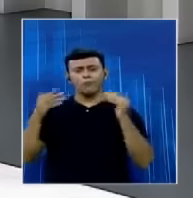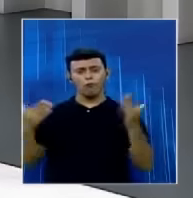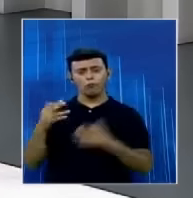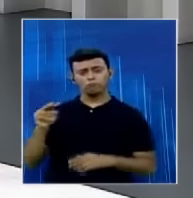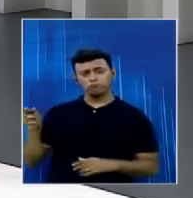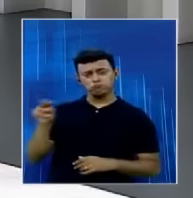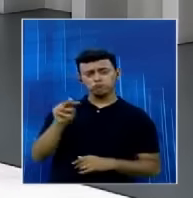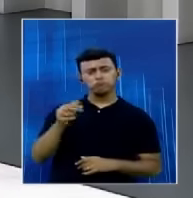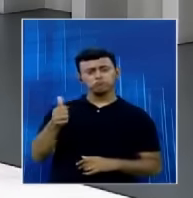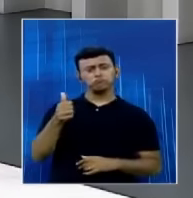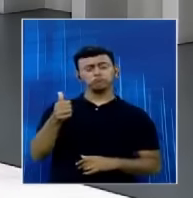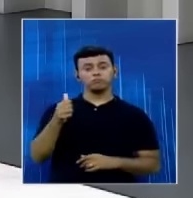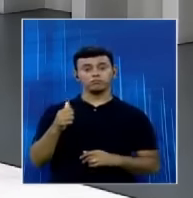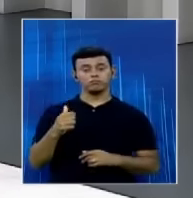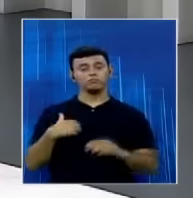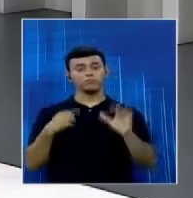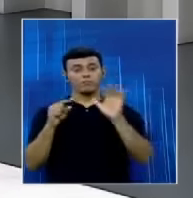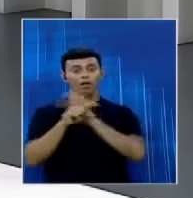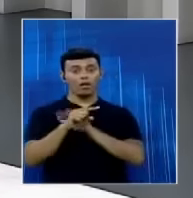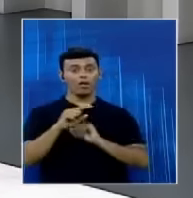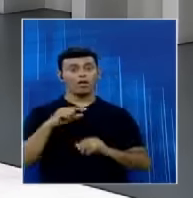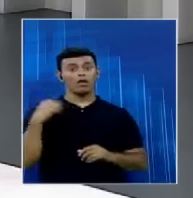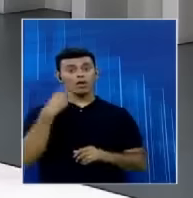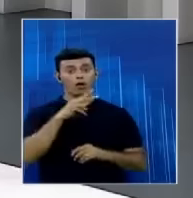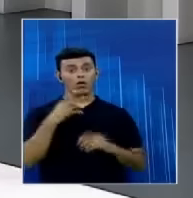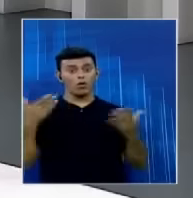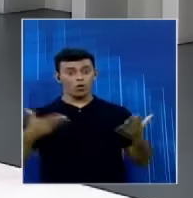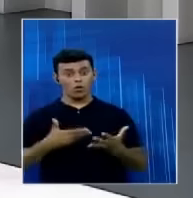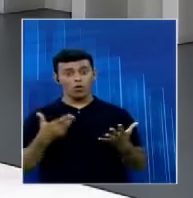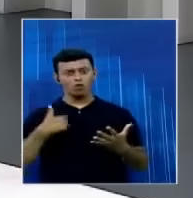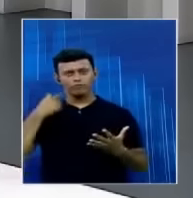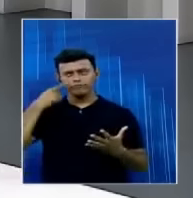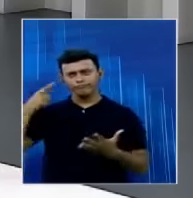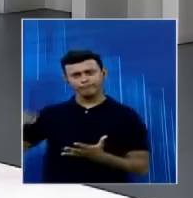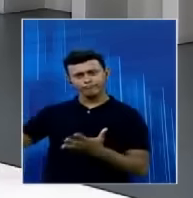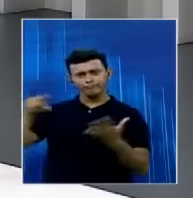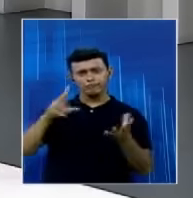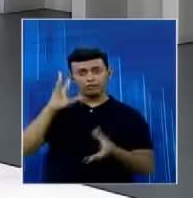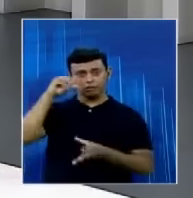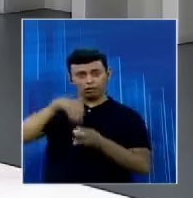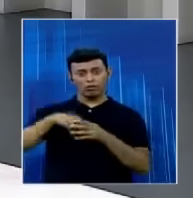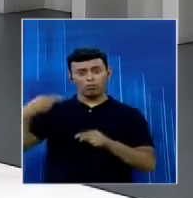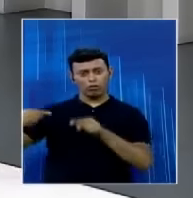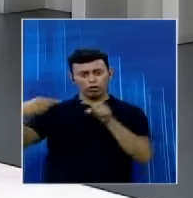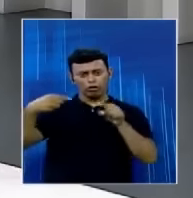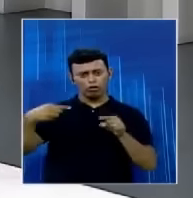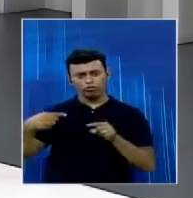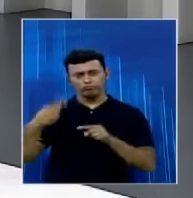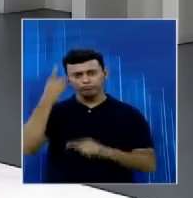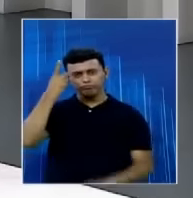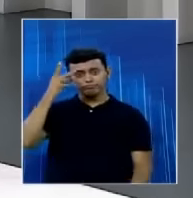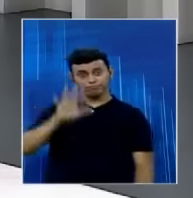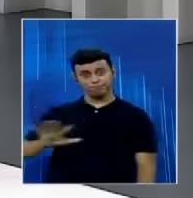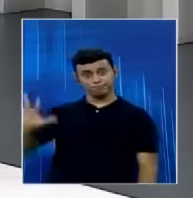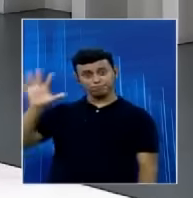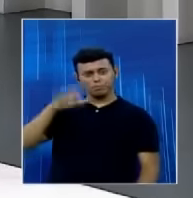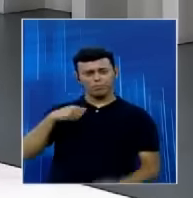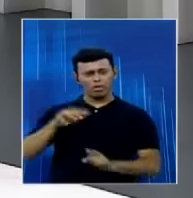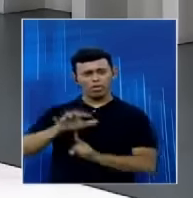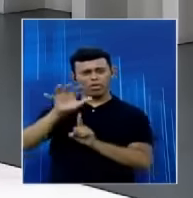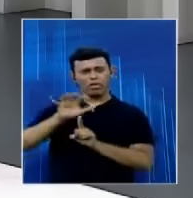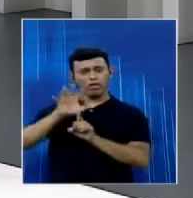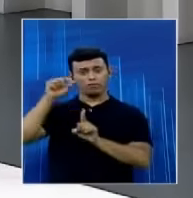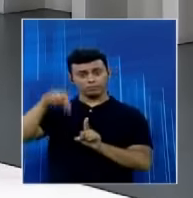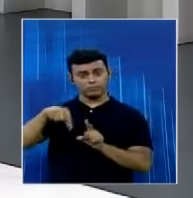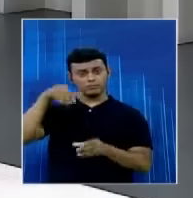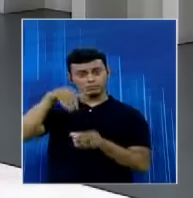hoje. E até que ponto o atual cenário da política nacional pode influenciar, inclusive, nas urnas